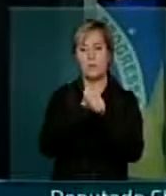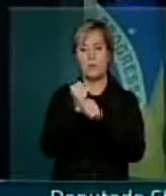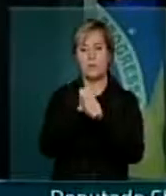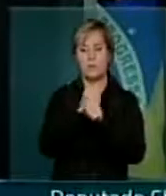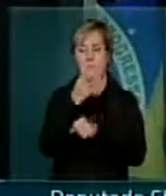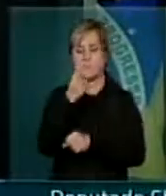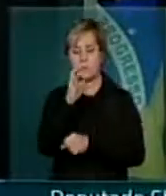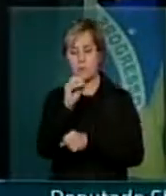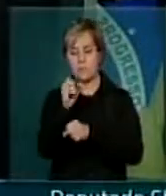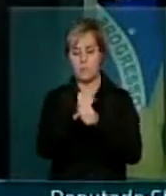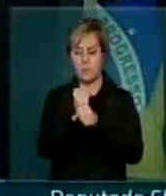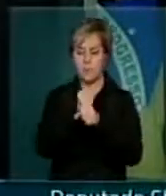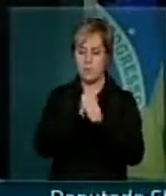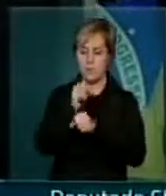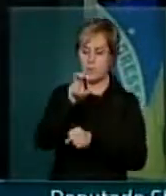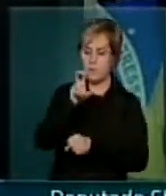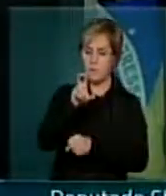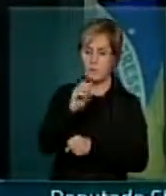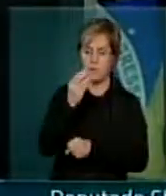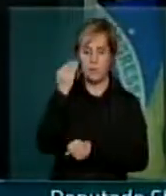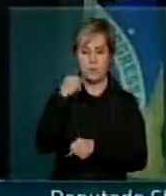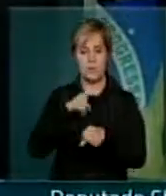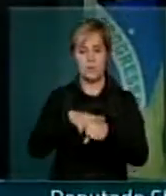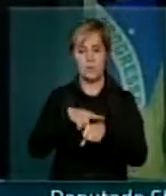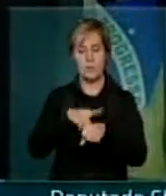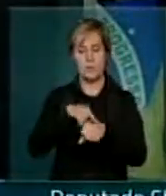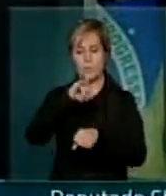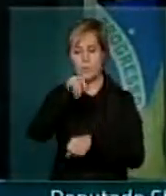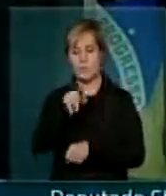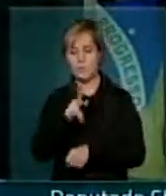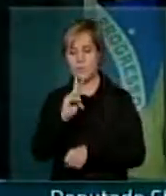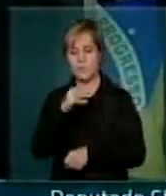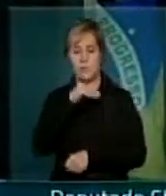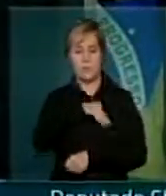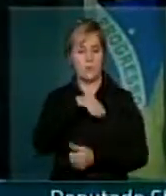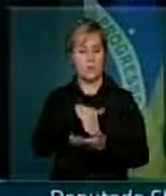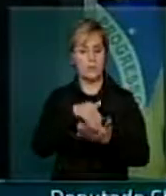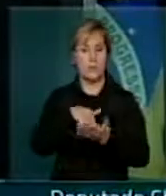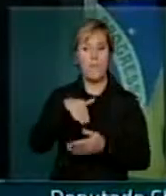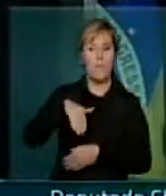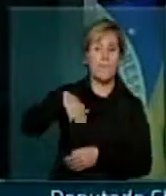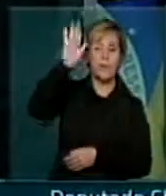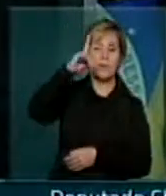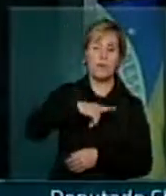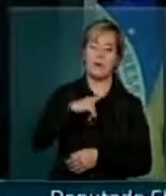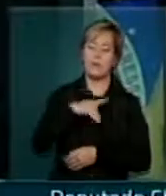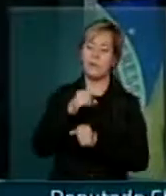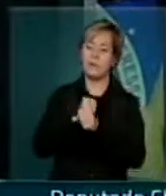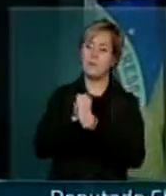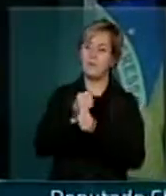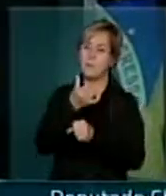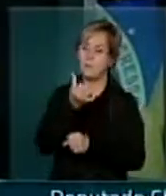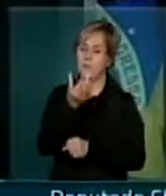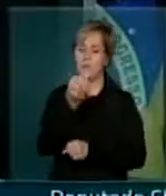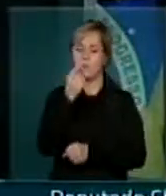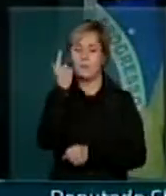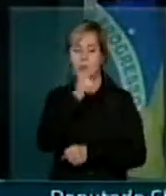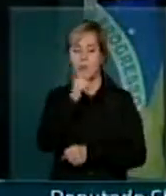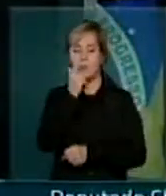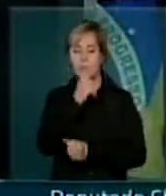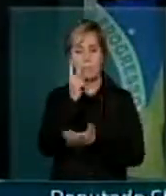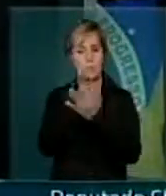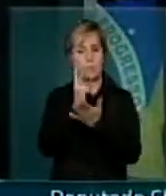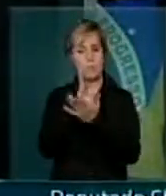anos 50, aliás, na era JK, o maior salário mínimo, nos anos 60, suportou,